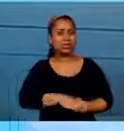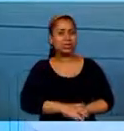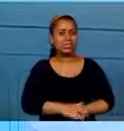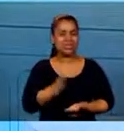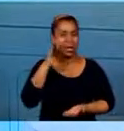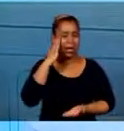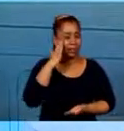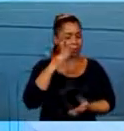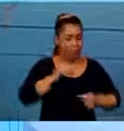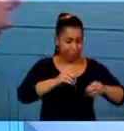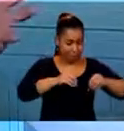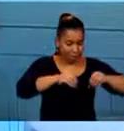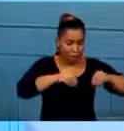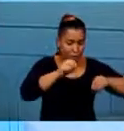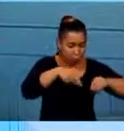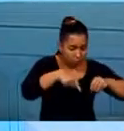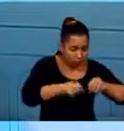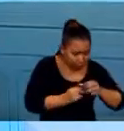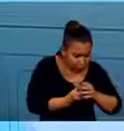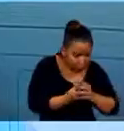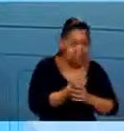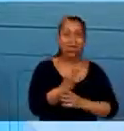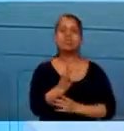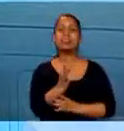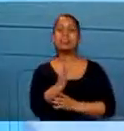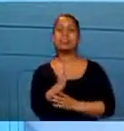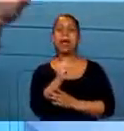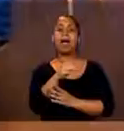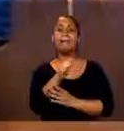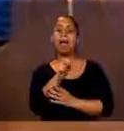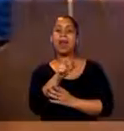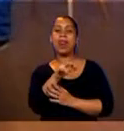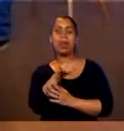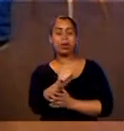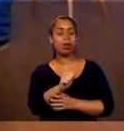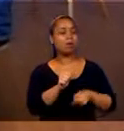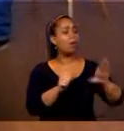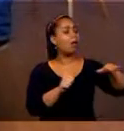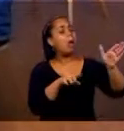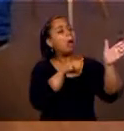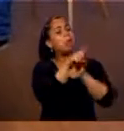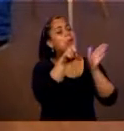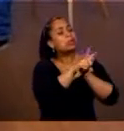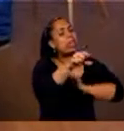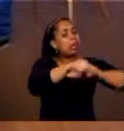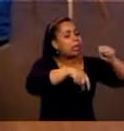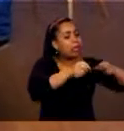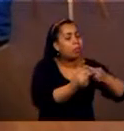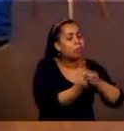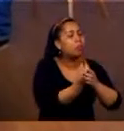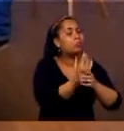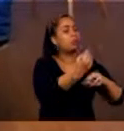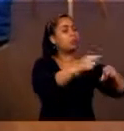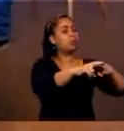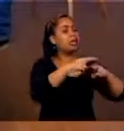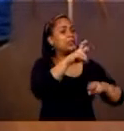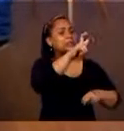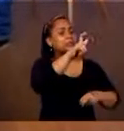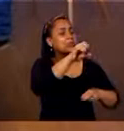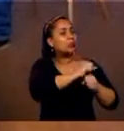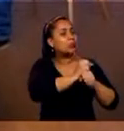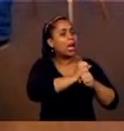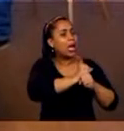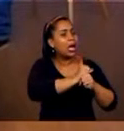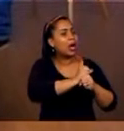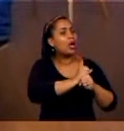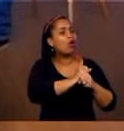tamareira. E ele pergunta para o velho, mas por que o senhor está plantando essa tamareira se ela leva 50